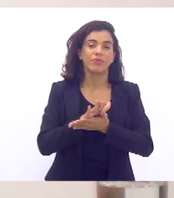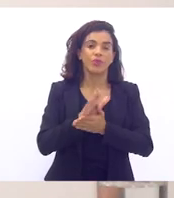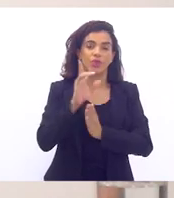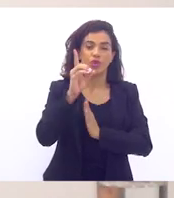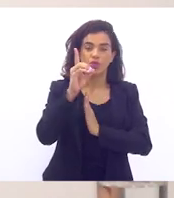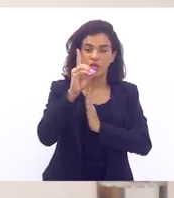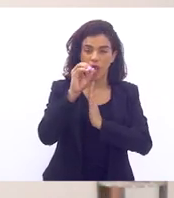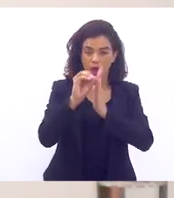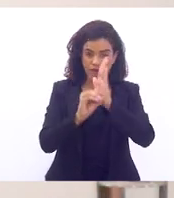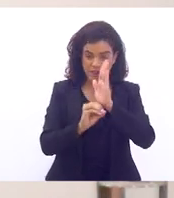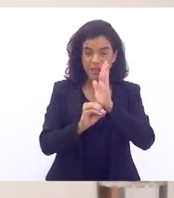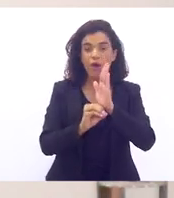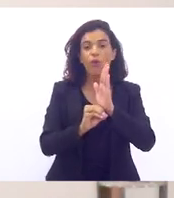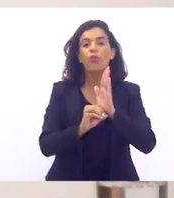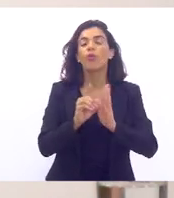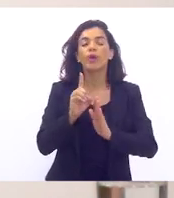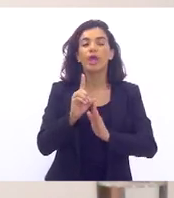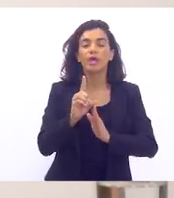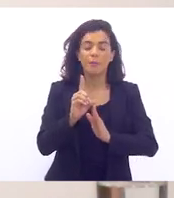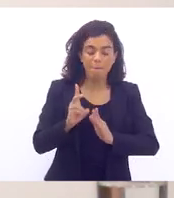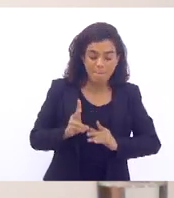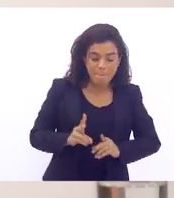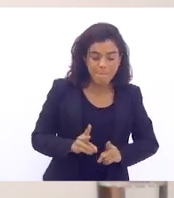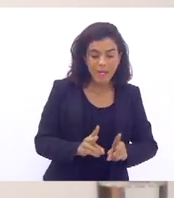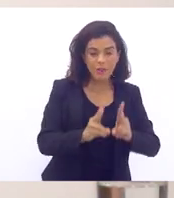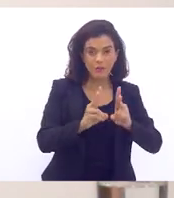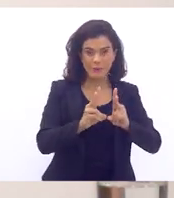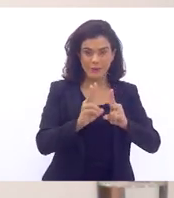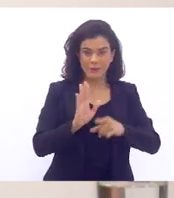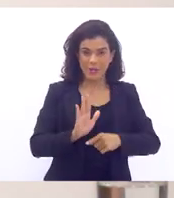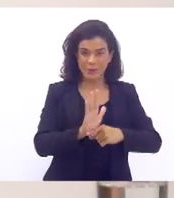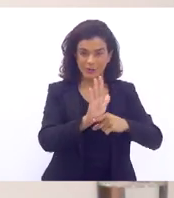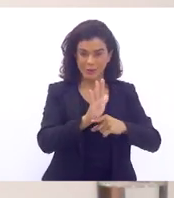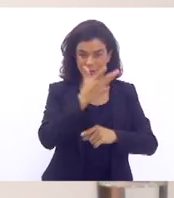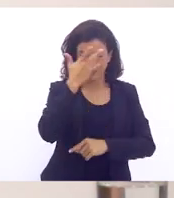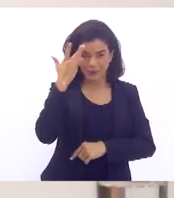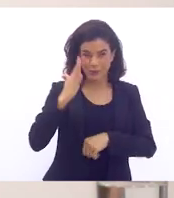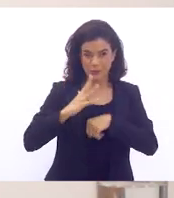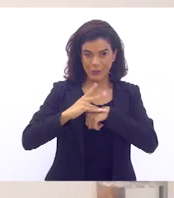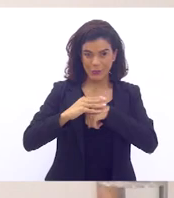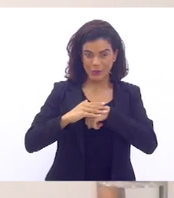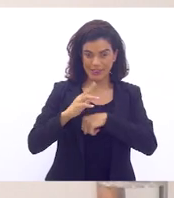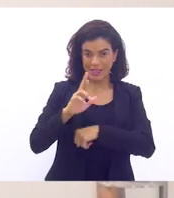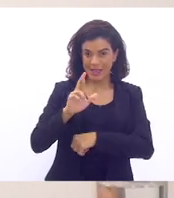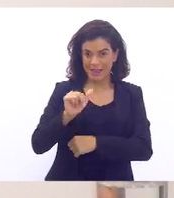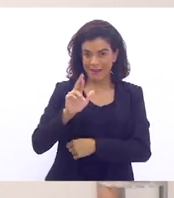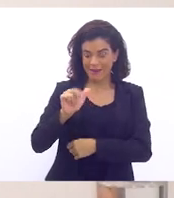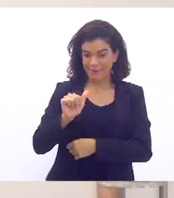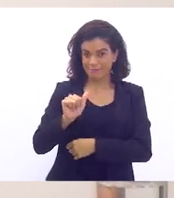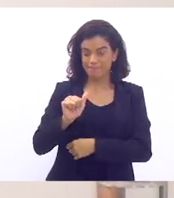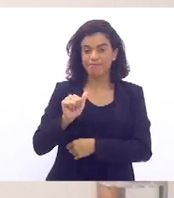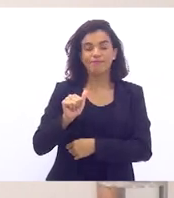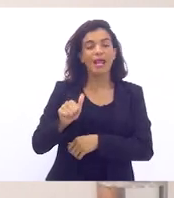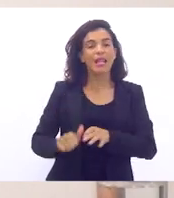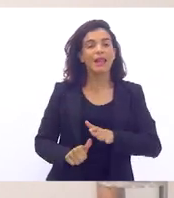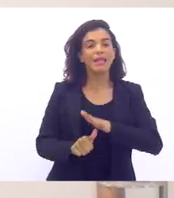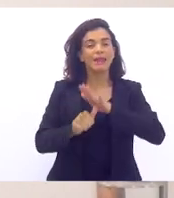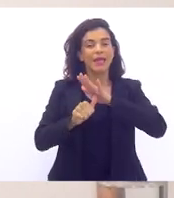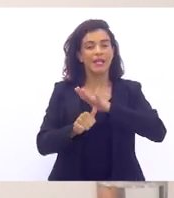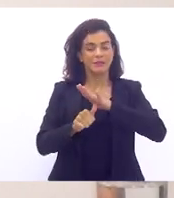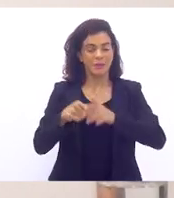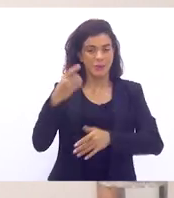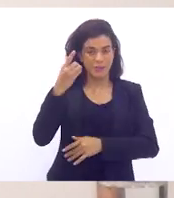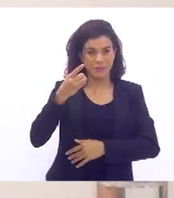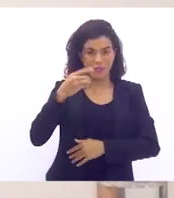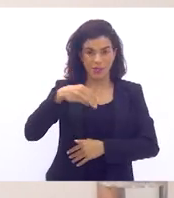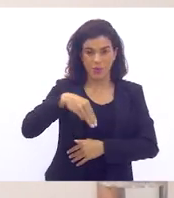manutenção e ajuda as pessoas com doenças raras presidida pelo deputado munir Neto